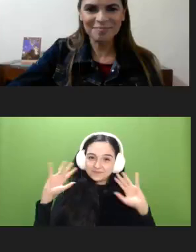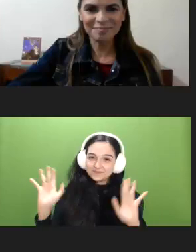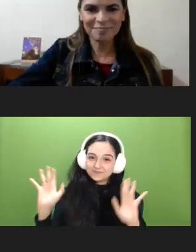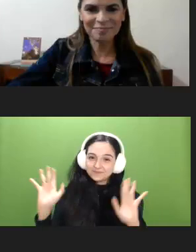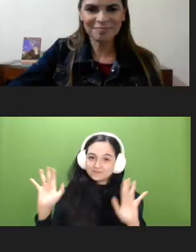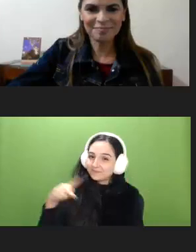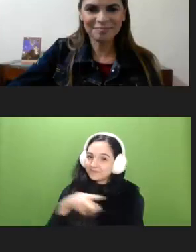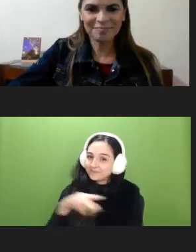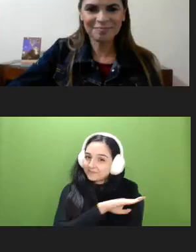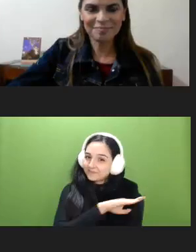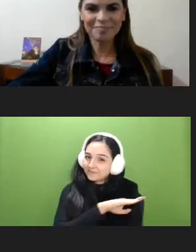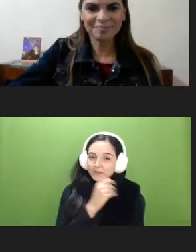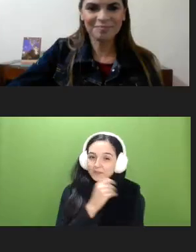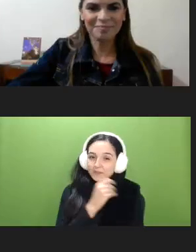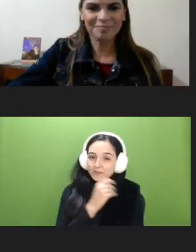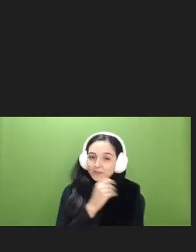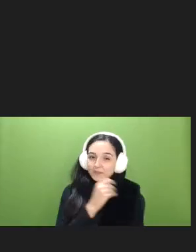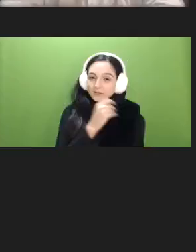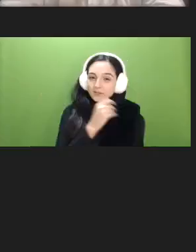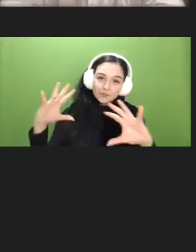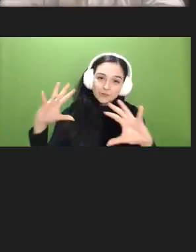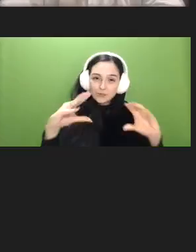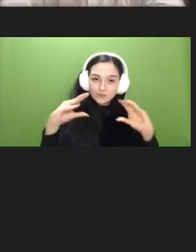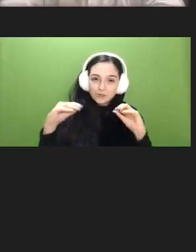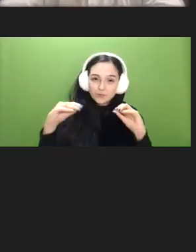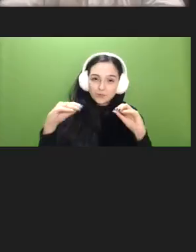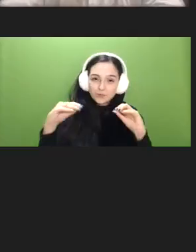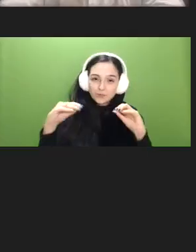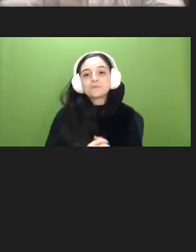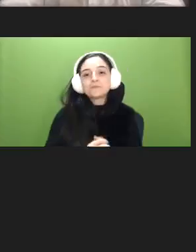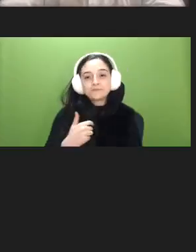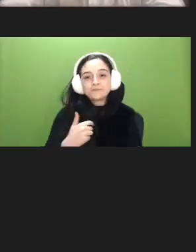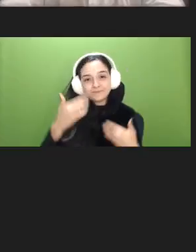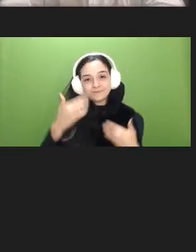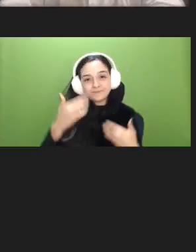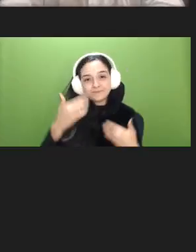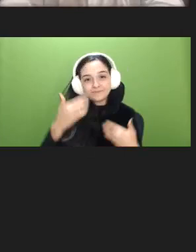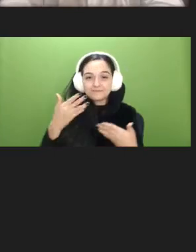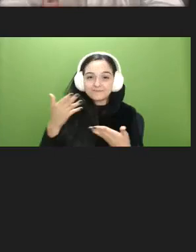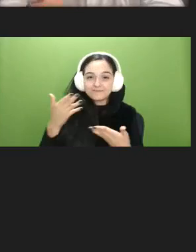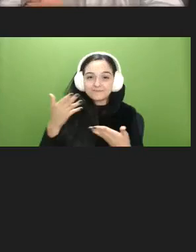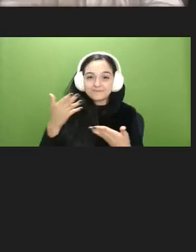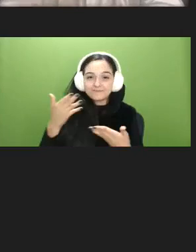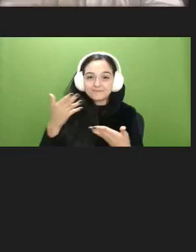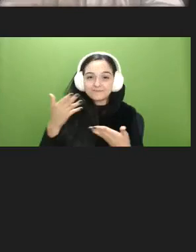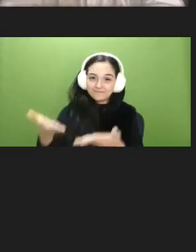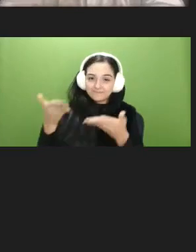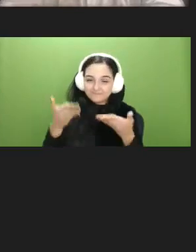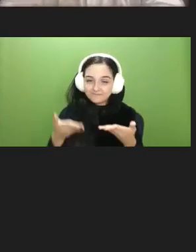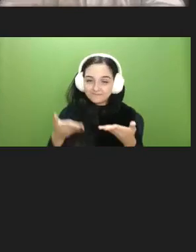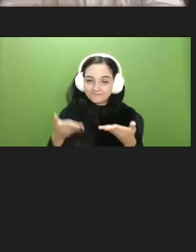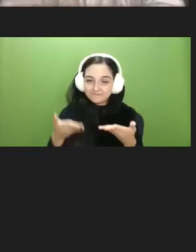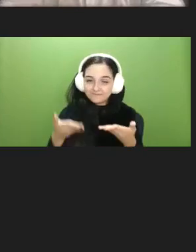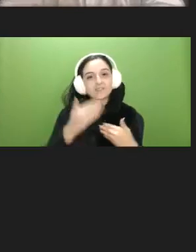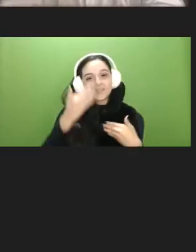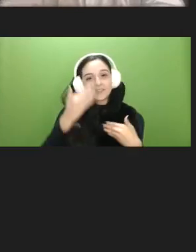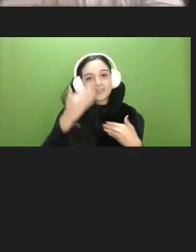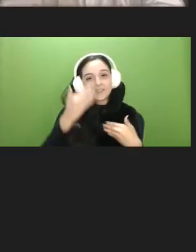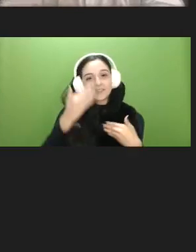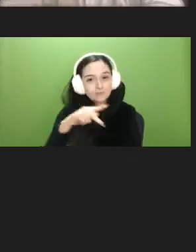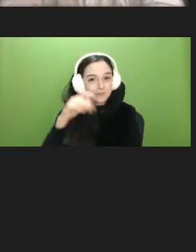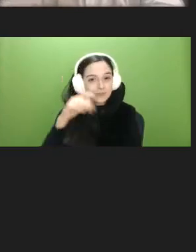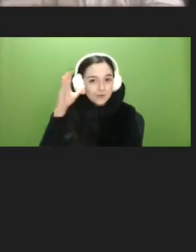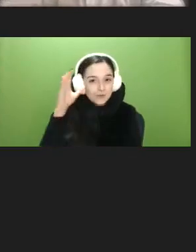noite a todos. Eu agradeço muito o convite, agradeço ao professor Carlos, professor